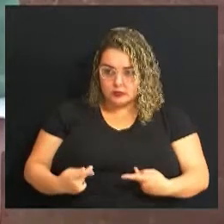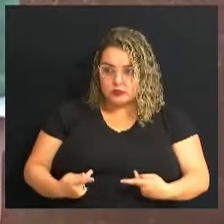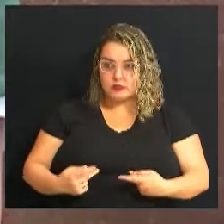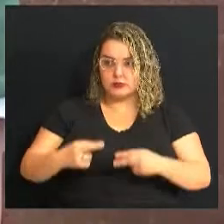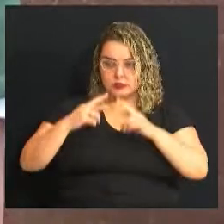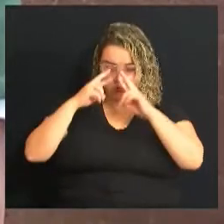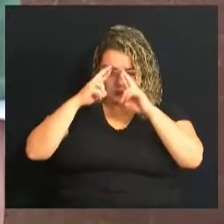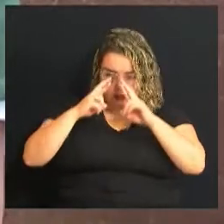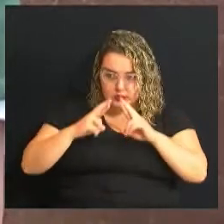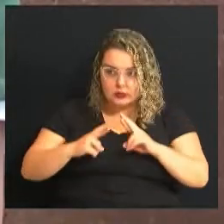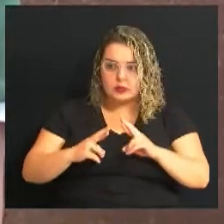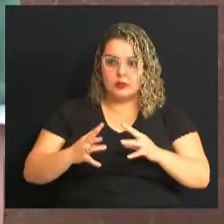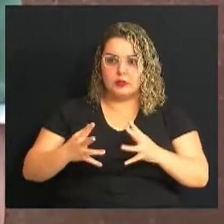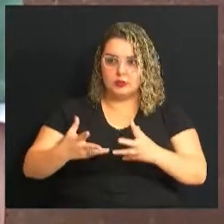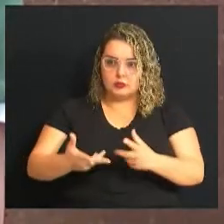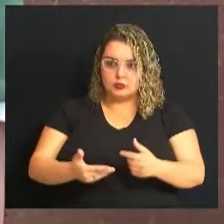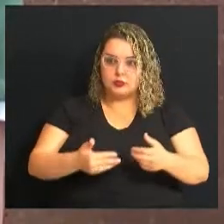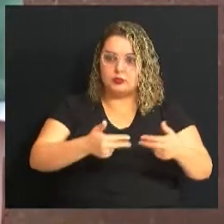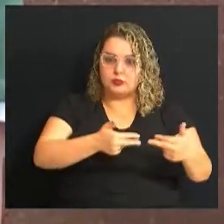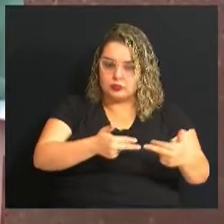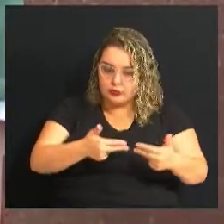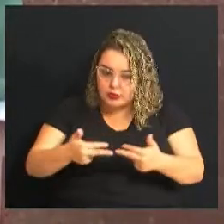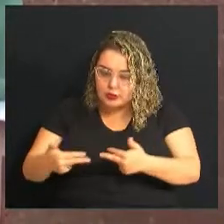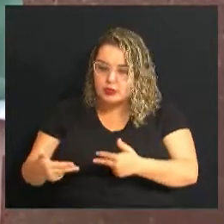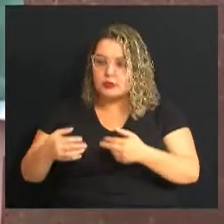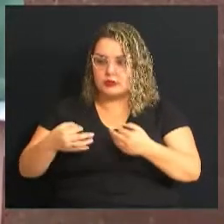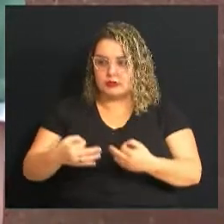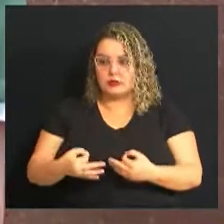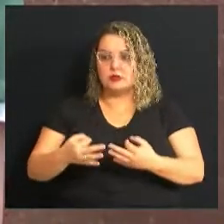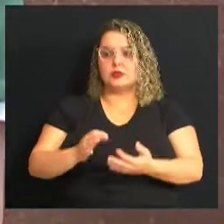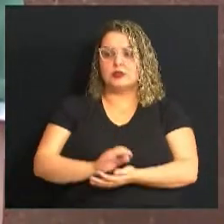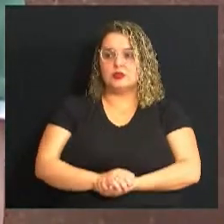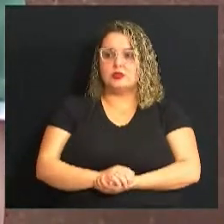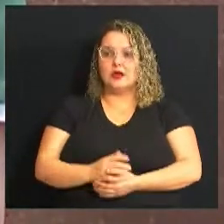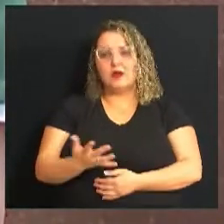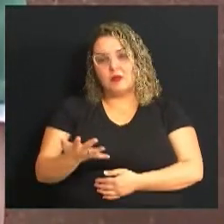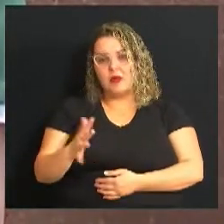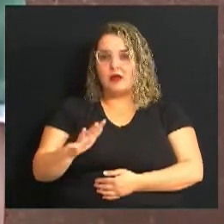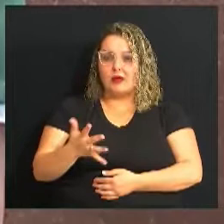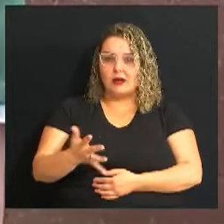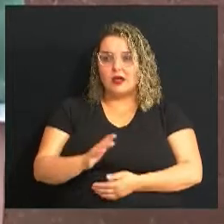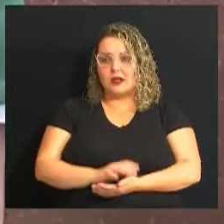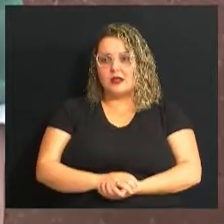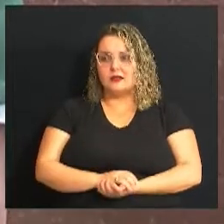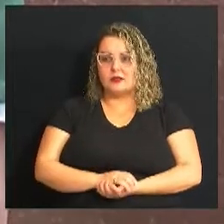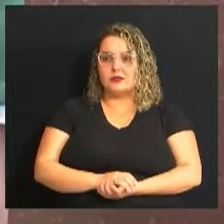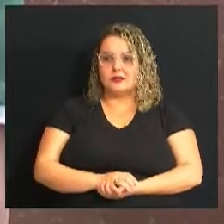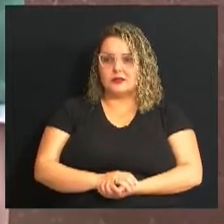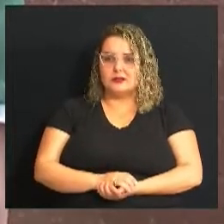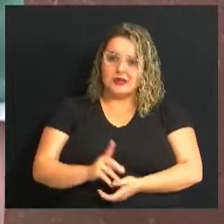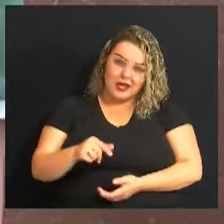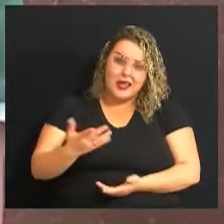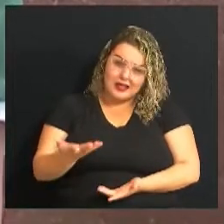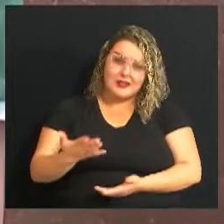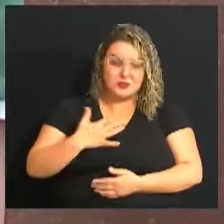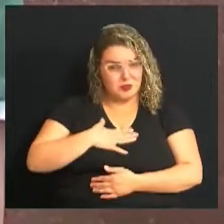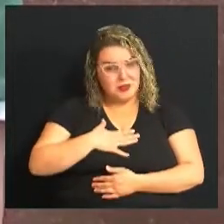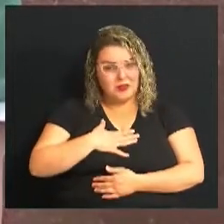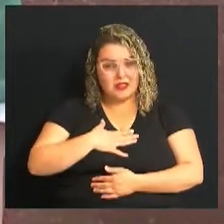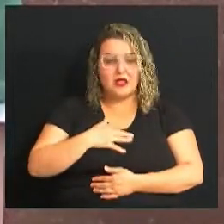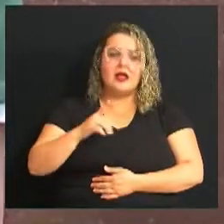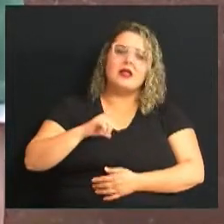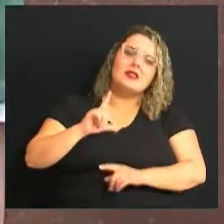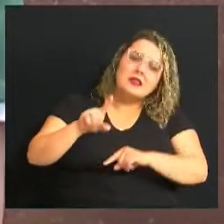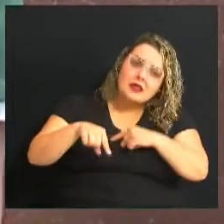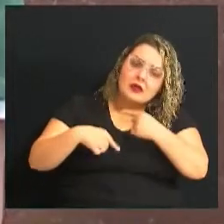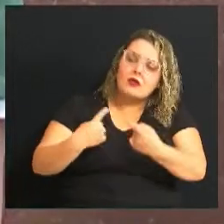estar todo mundo ali alinhado, entendeu? É mais ou menos o sepultador seria isso para mim, entendeu? Tem outros